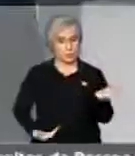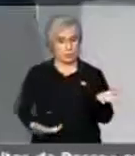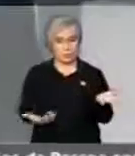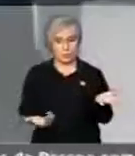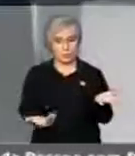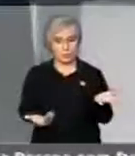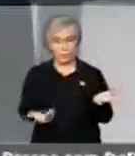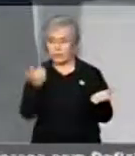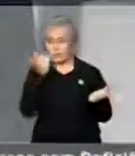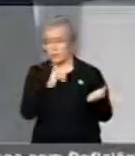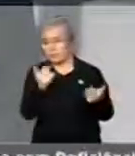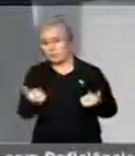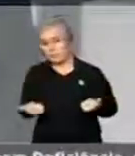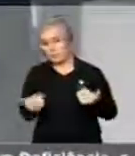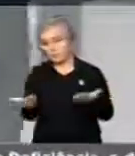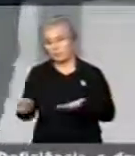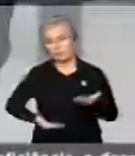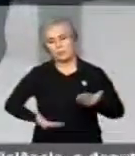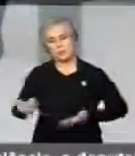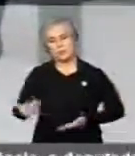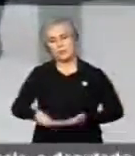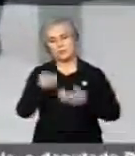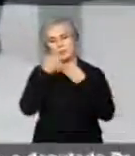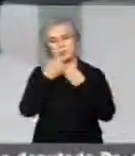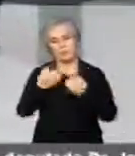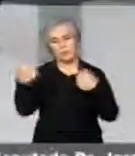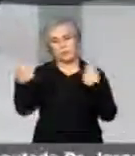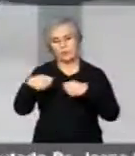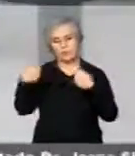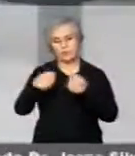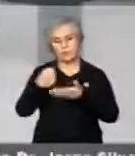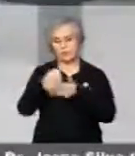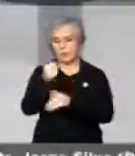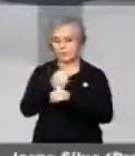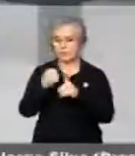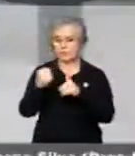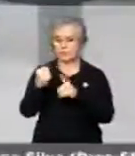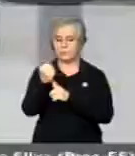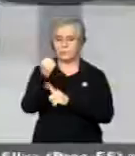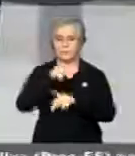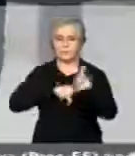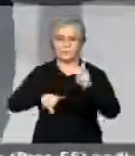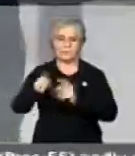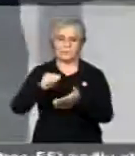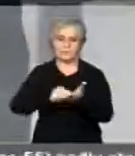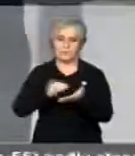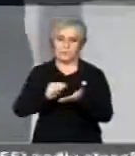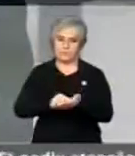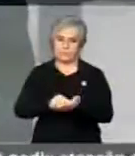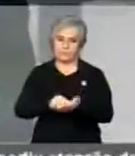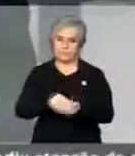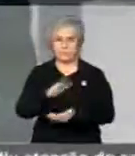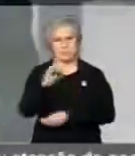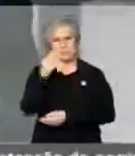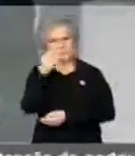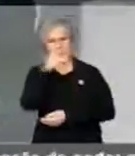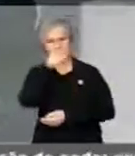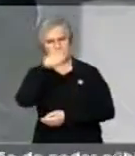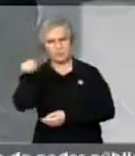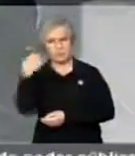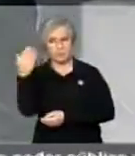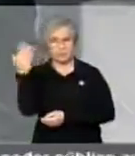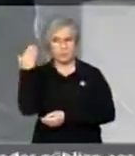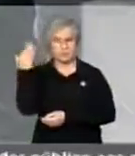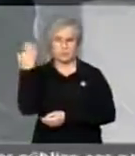prestação de serviço na necessidade da nossa população e há cerca de 3 meses atrás